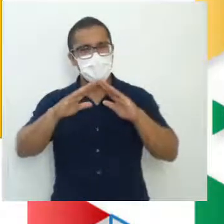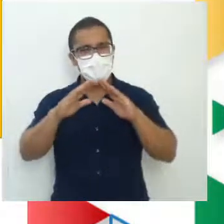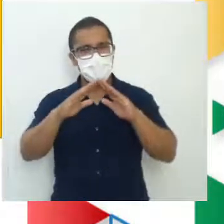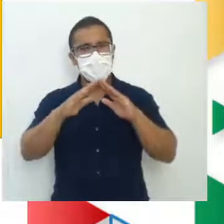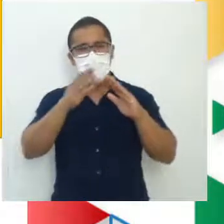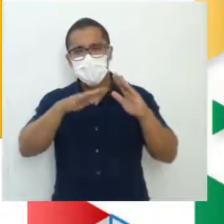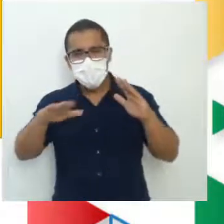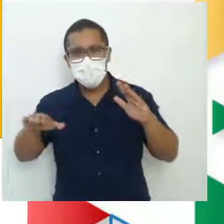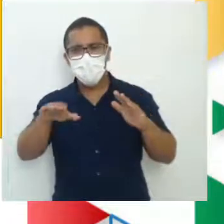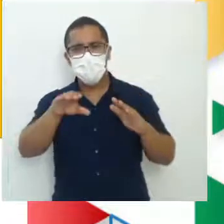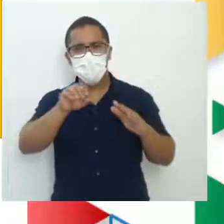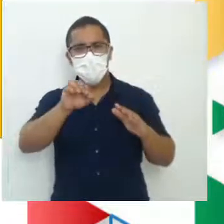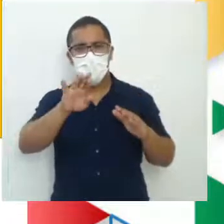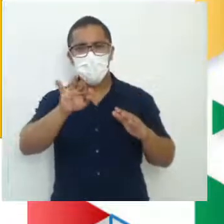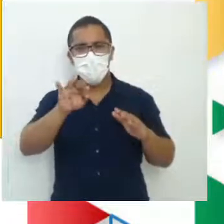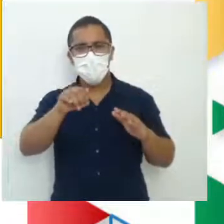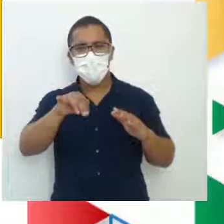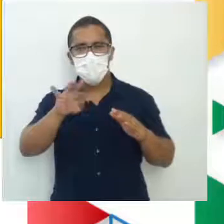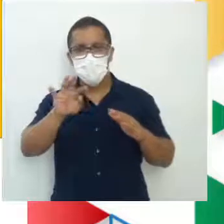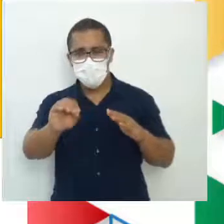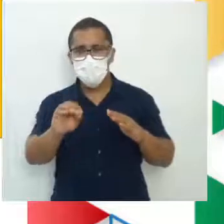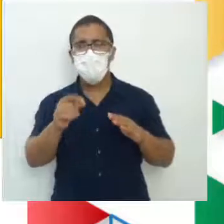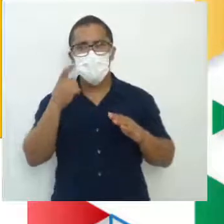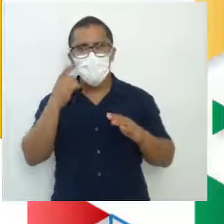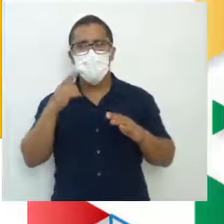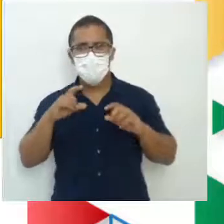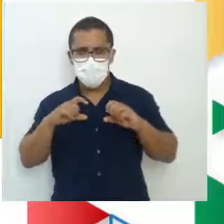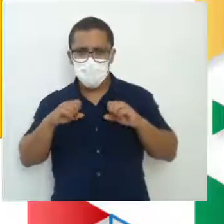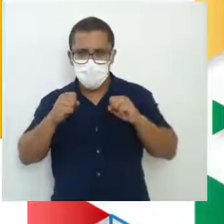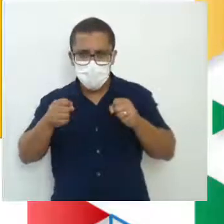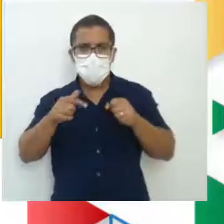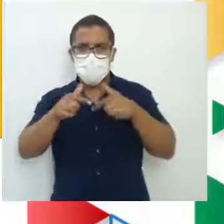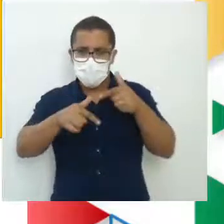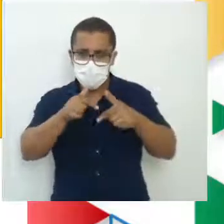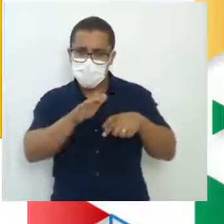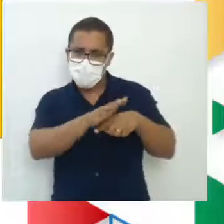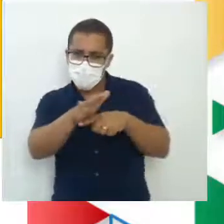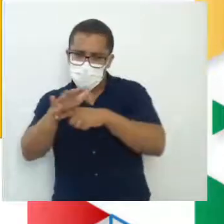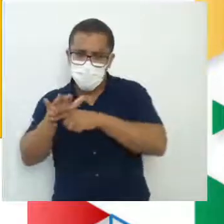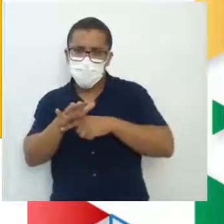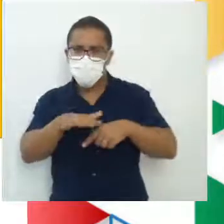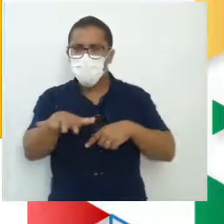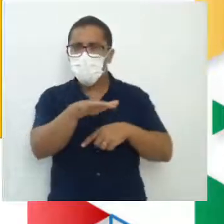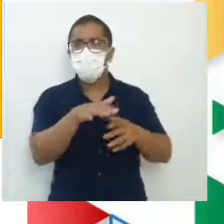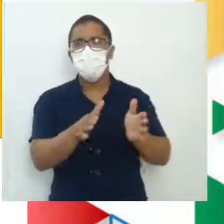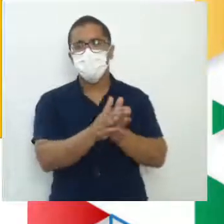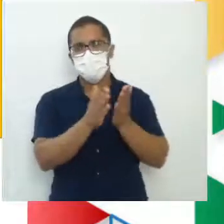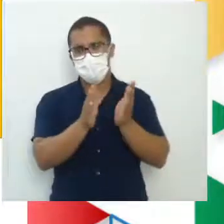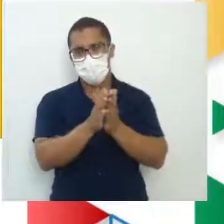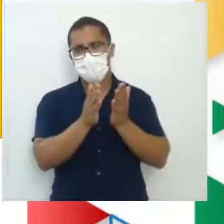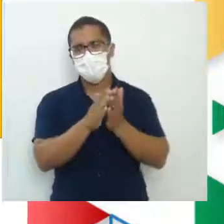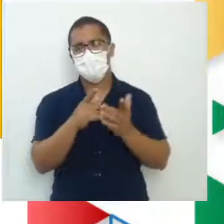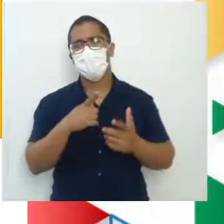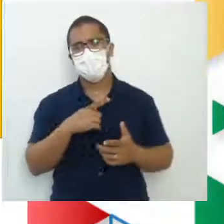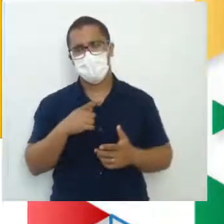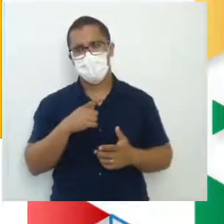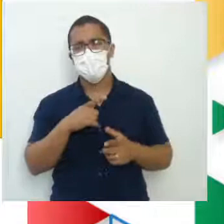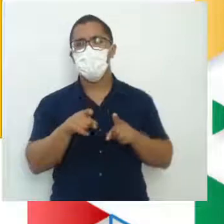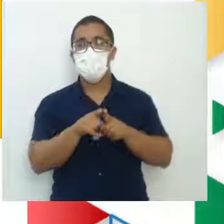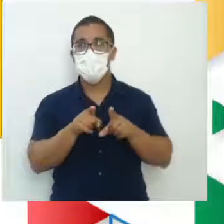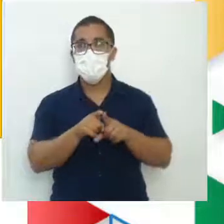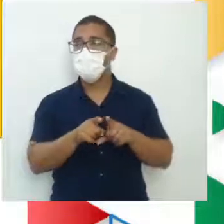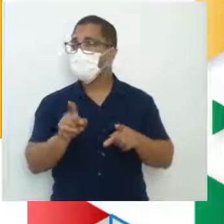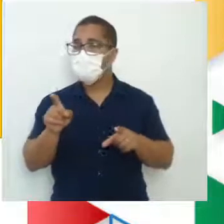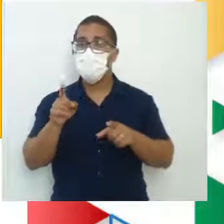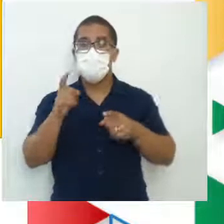mais pobres. Veja só que é alguém que não ficou apenas nos seus dotes espirituais, ela também se preocupou com